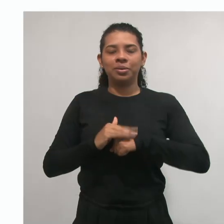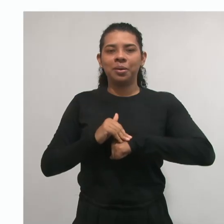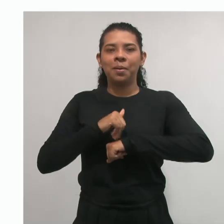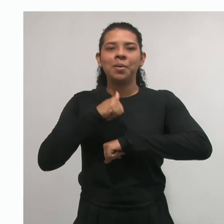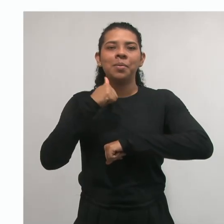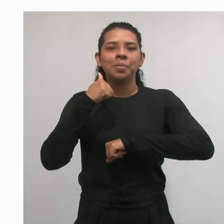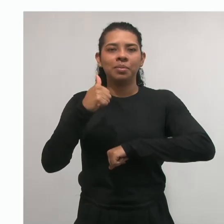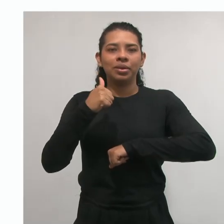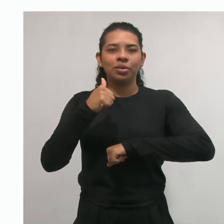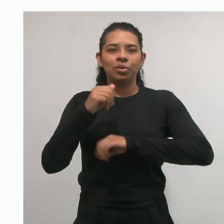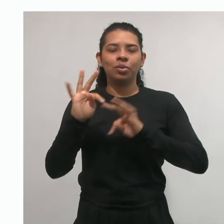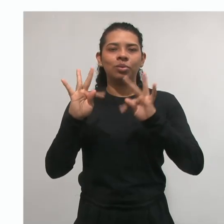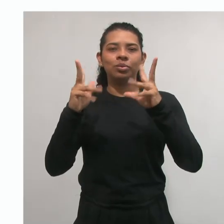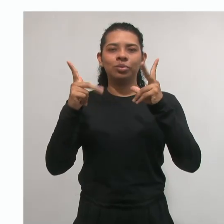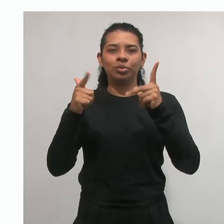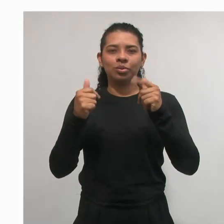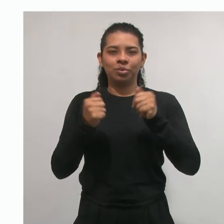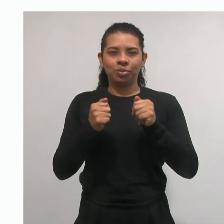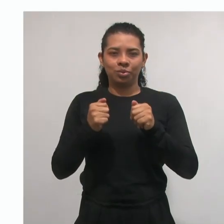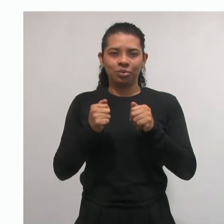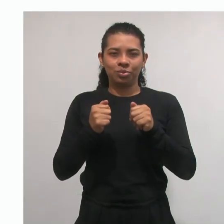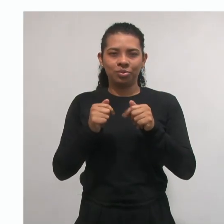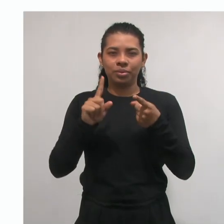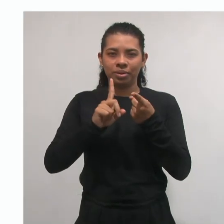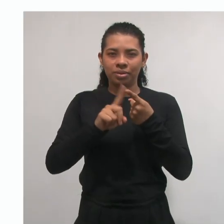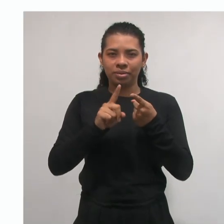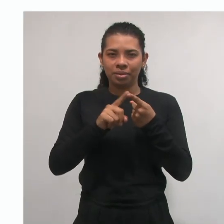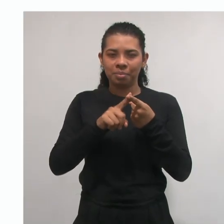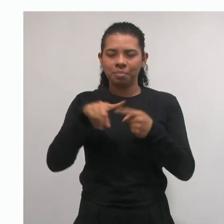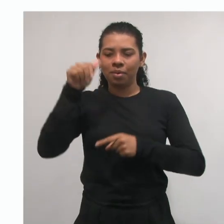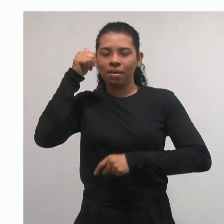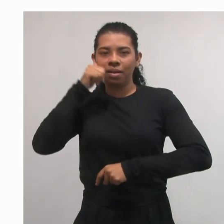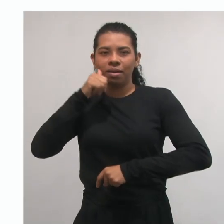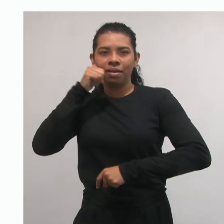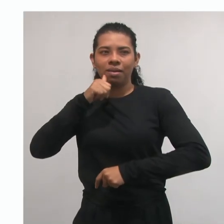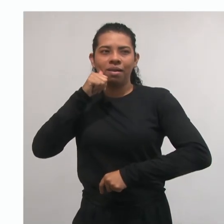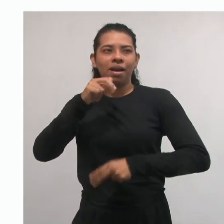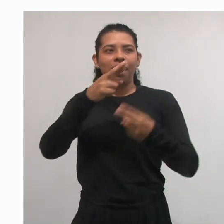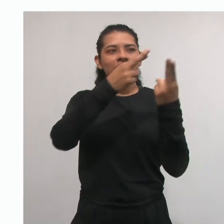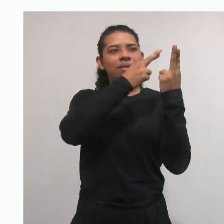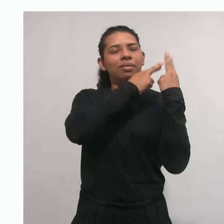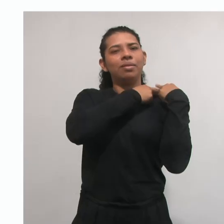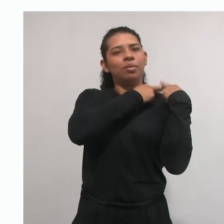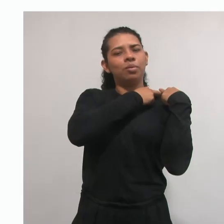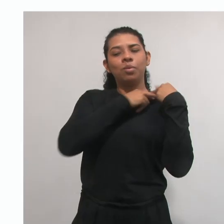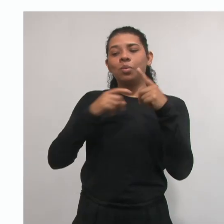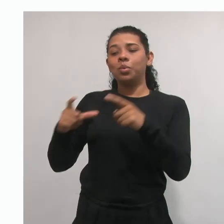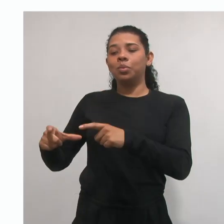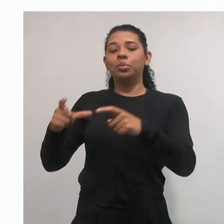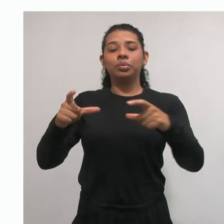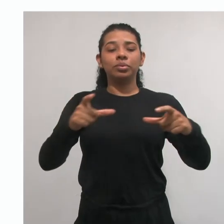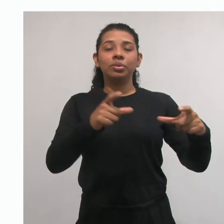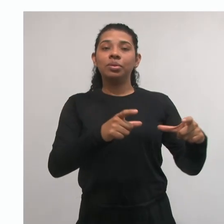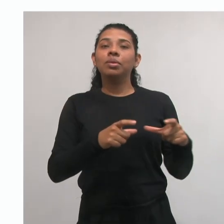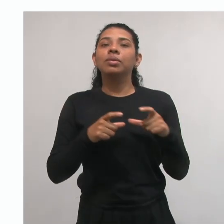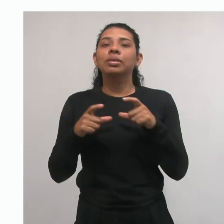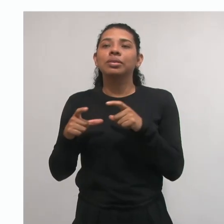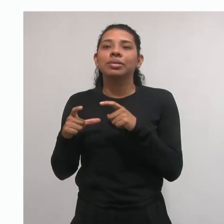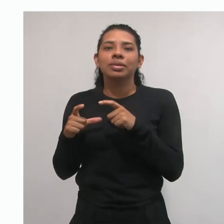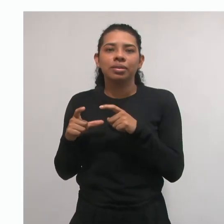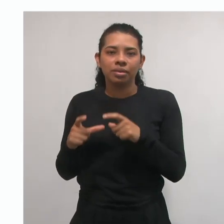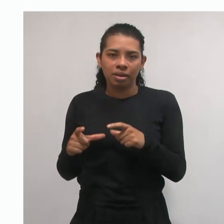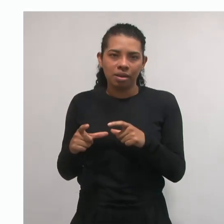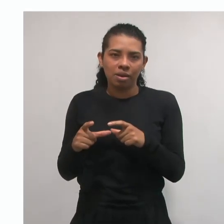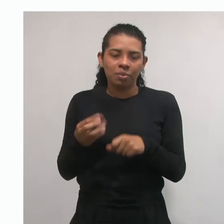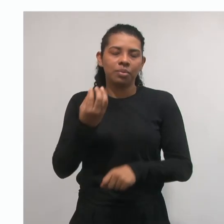rompimento de narrativas dominantes a respeito do papel da mulher, do espaço da mulher,